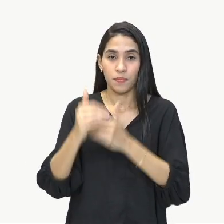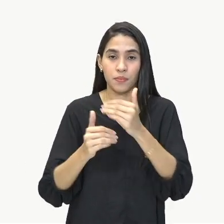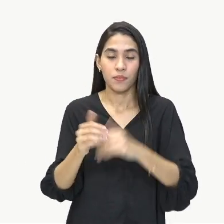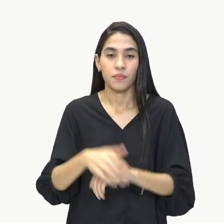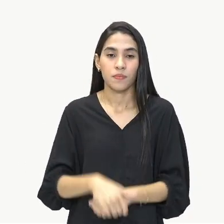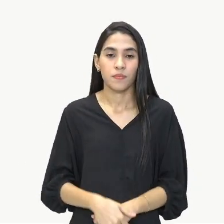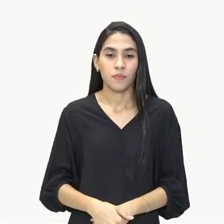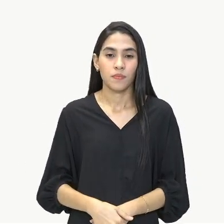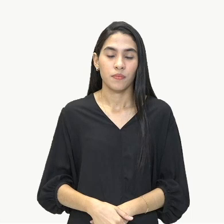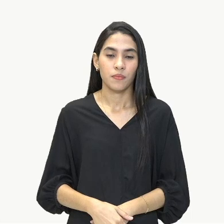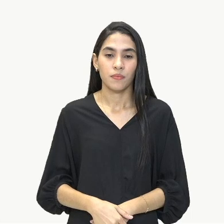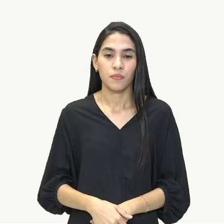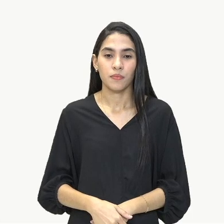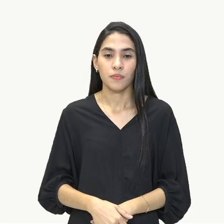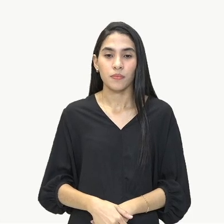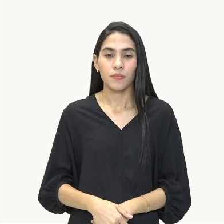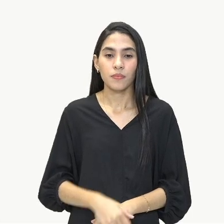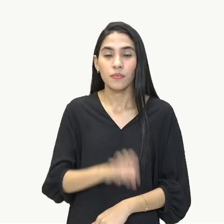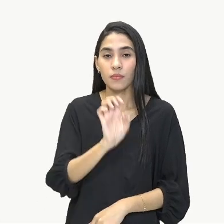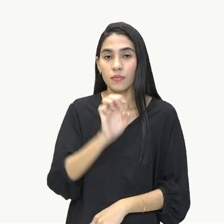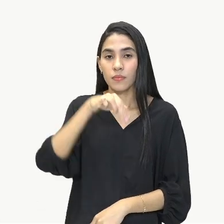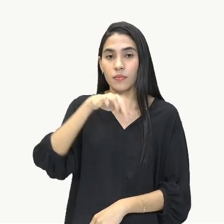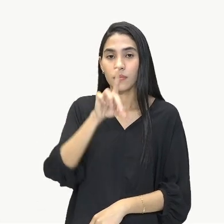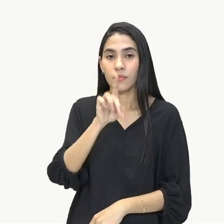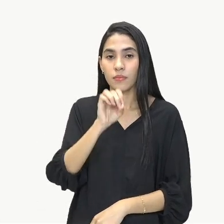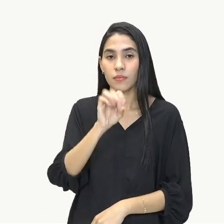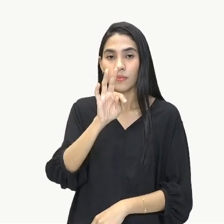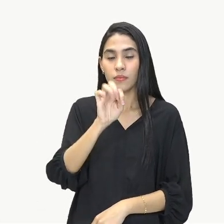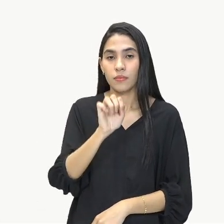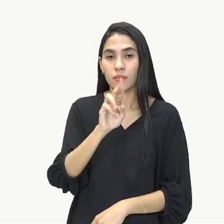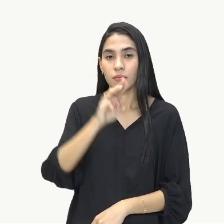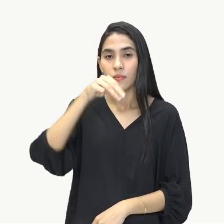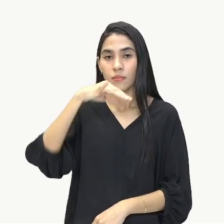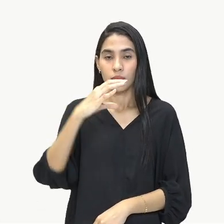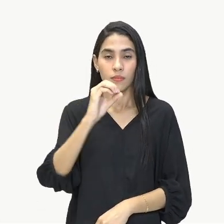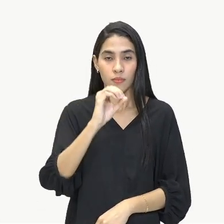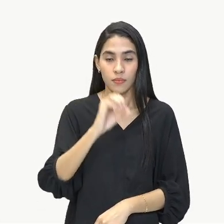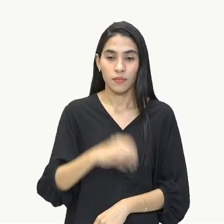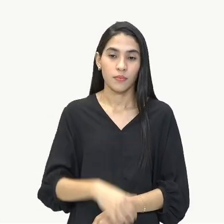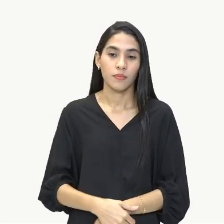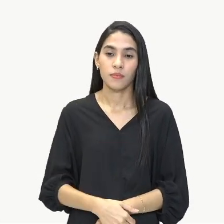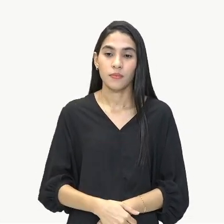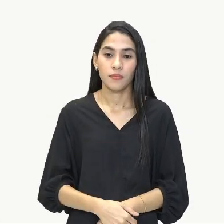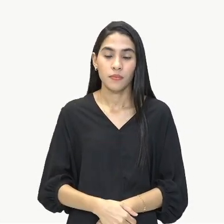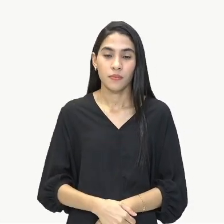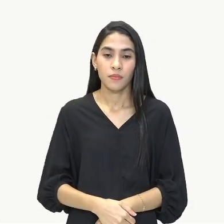endotérmico.